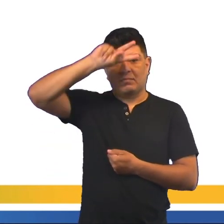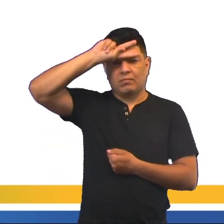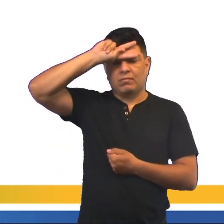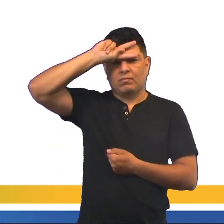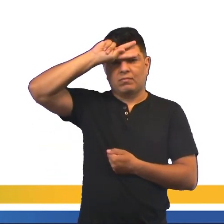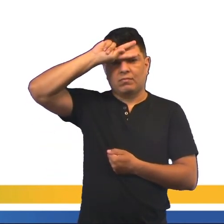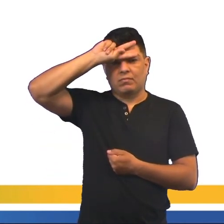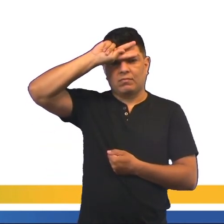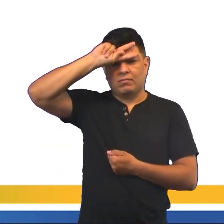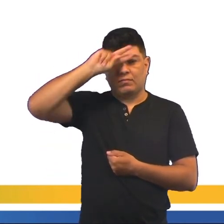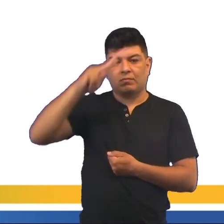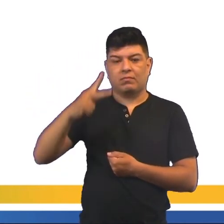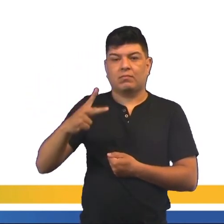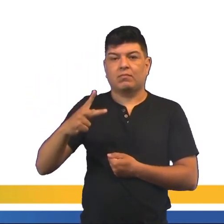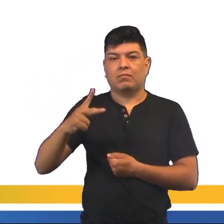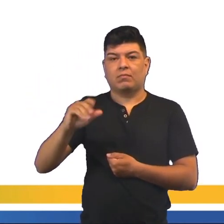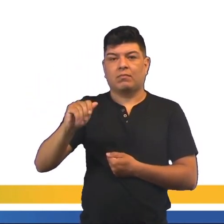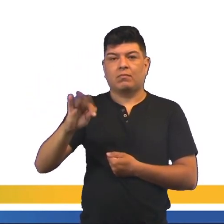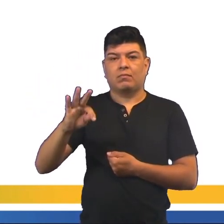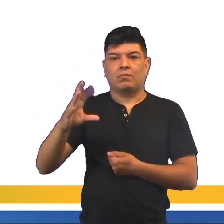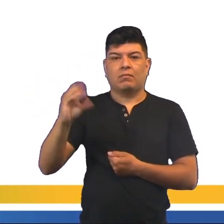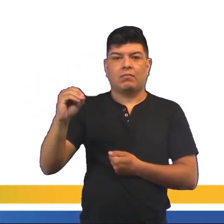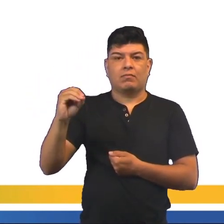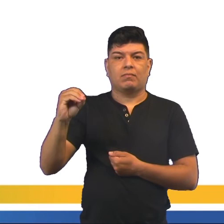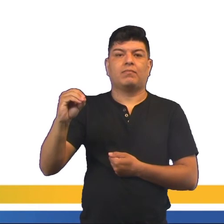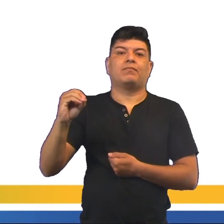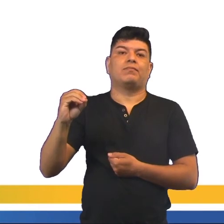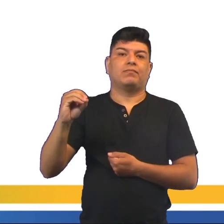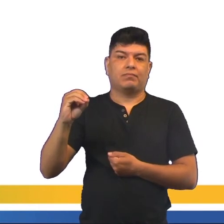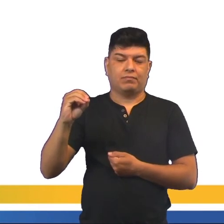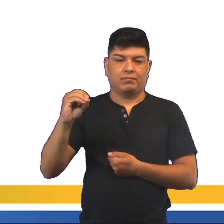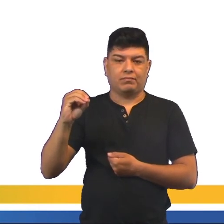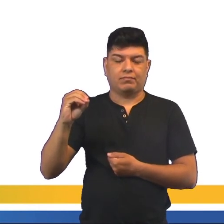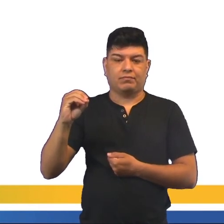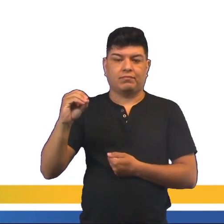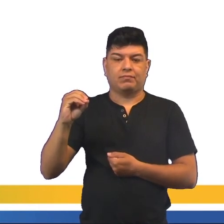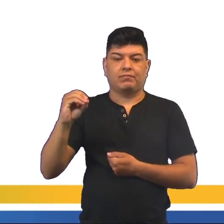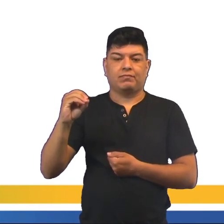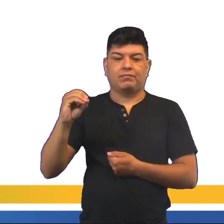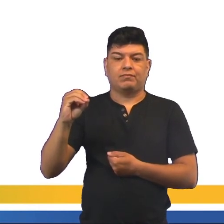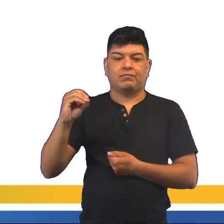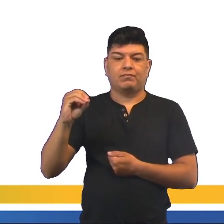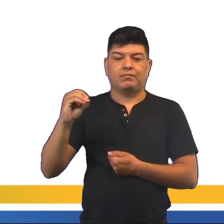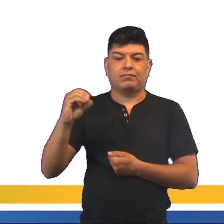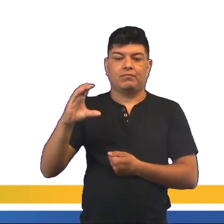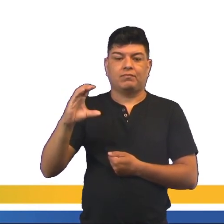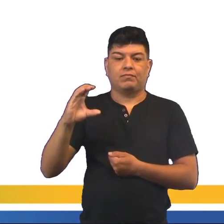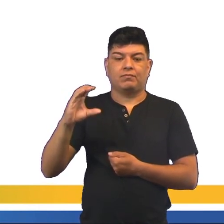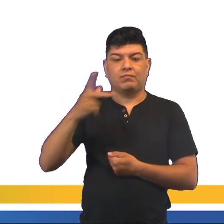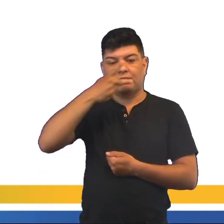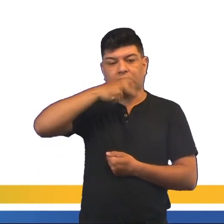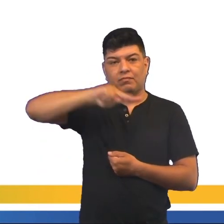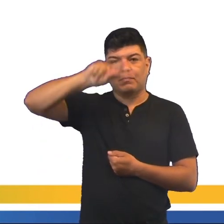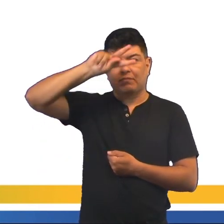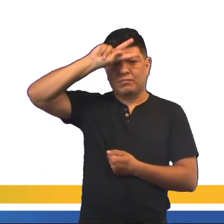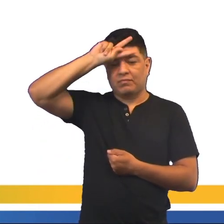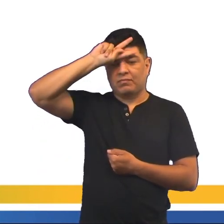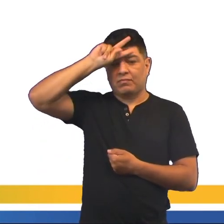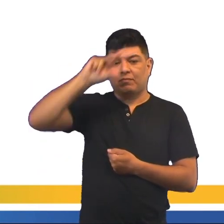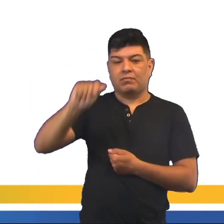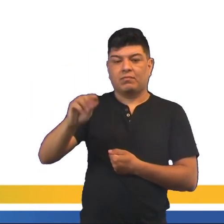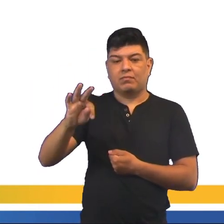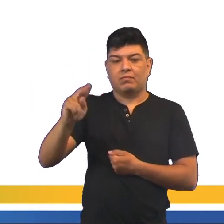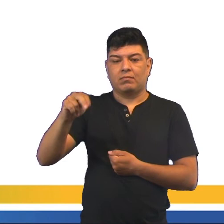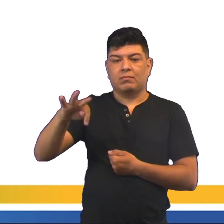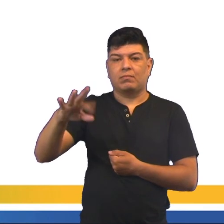B, nos Andes peruano e sua foz no Oceano Pacífico? Ou letra C, localiza-se